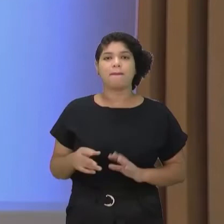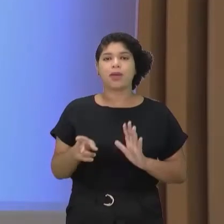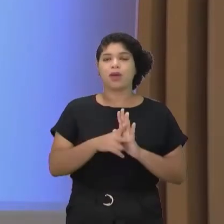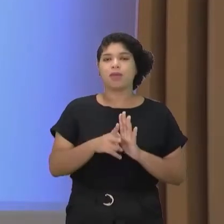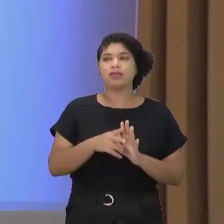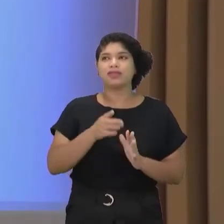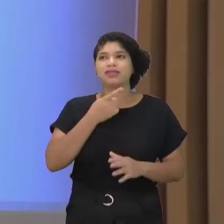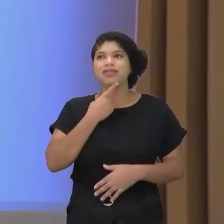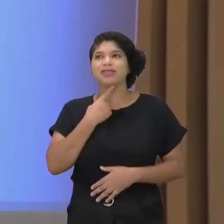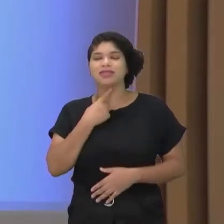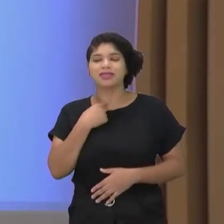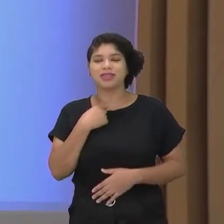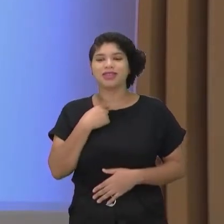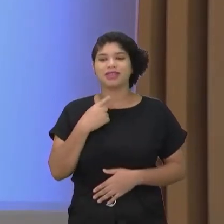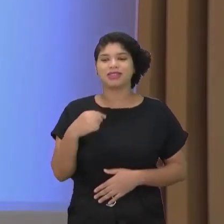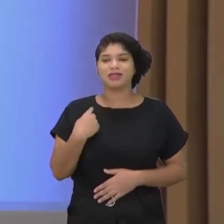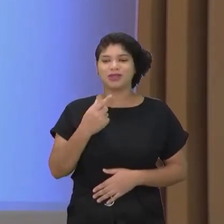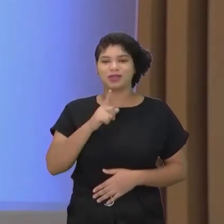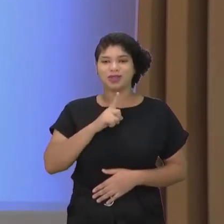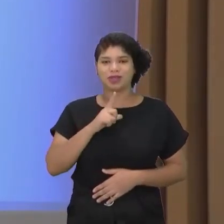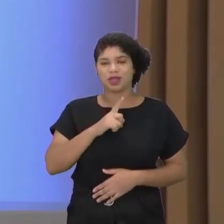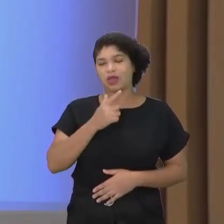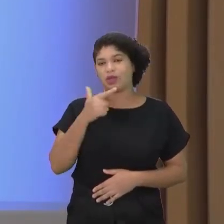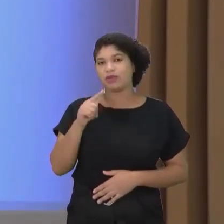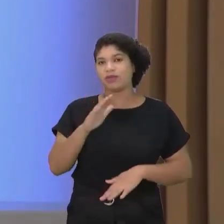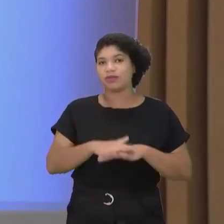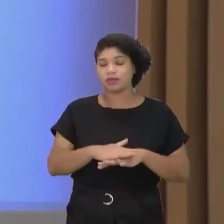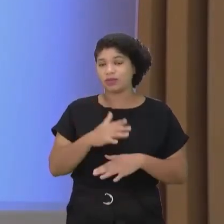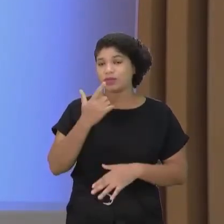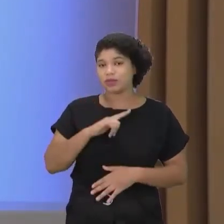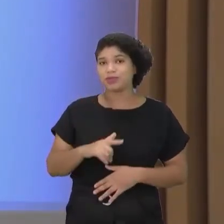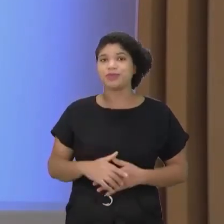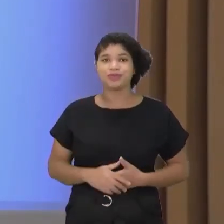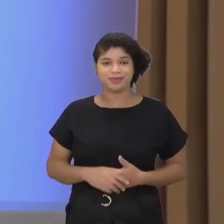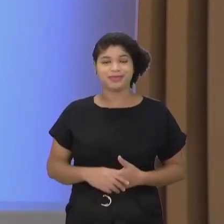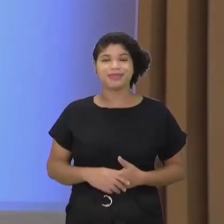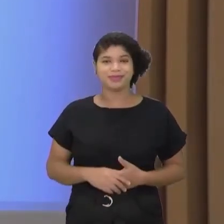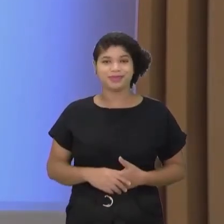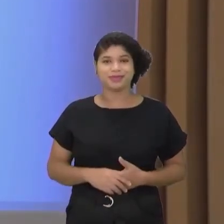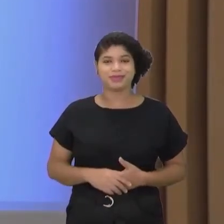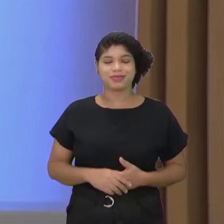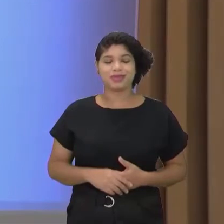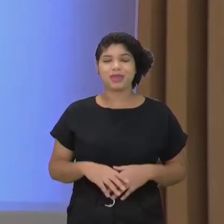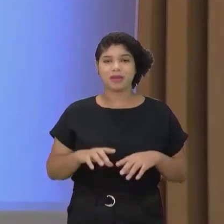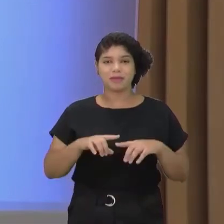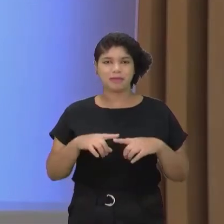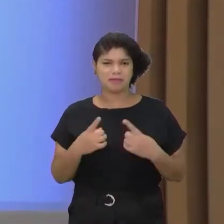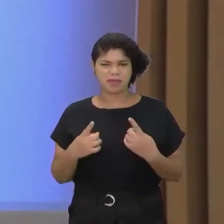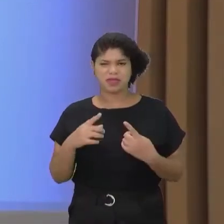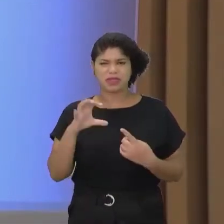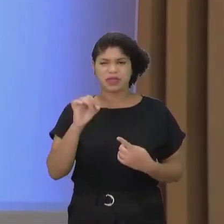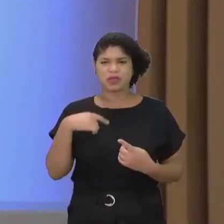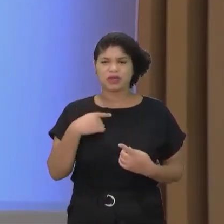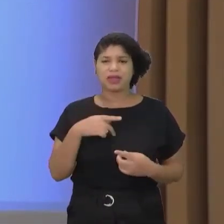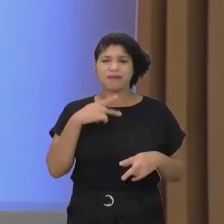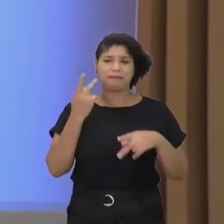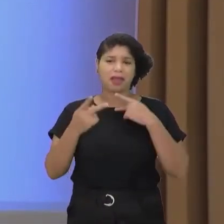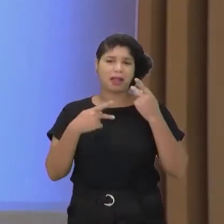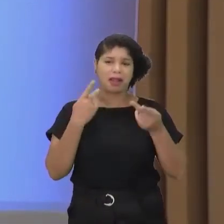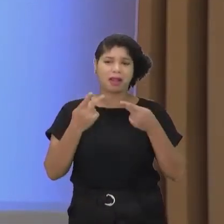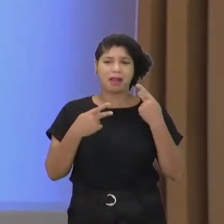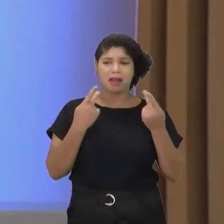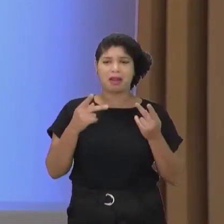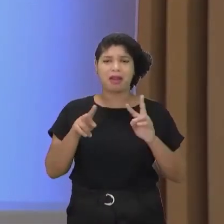nosso desejo que a gente tem e realizar. Então, não só a gente fala sobre as